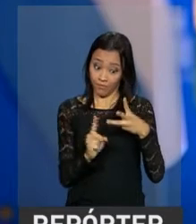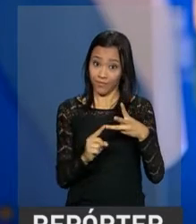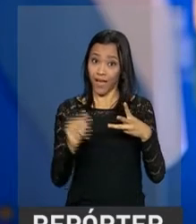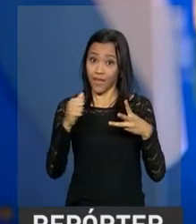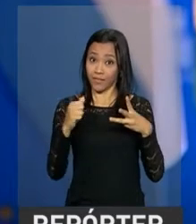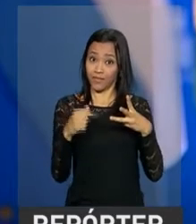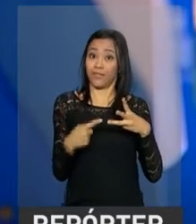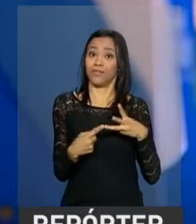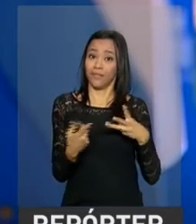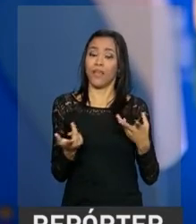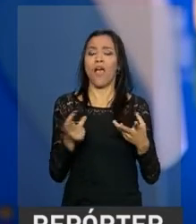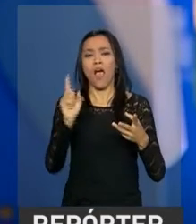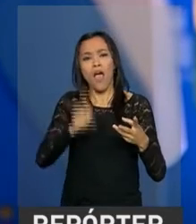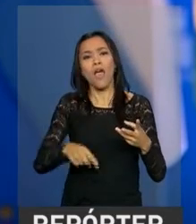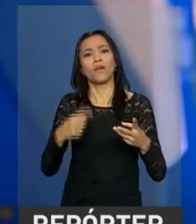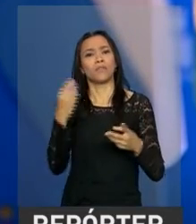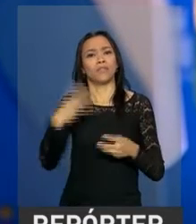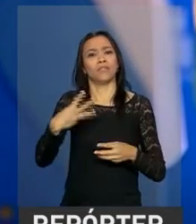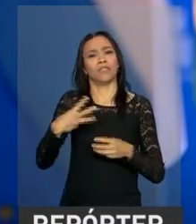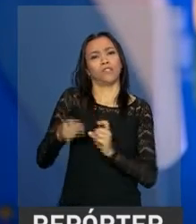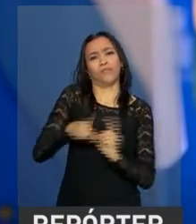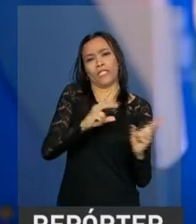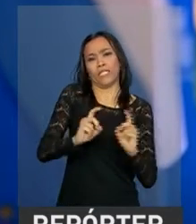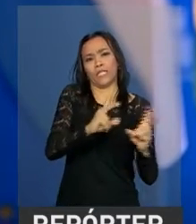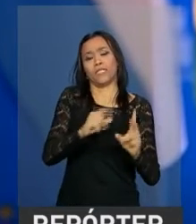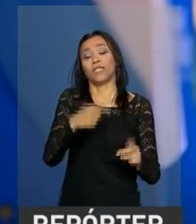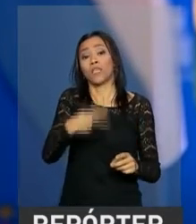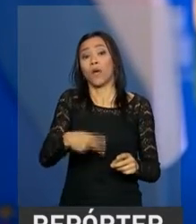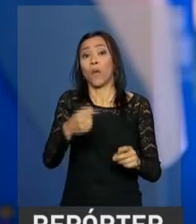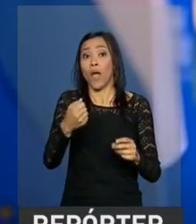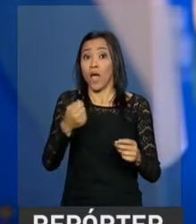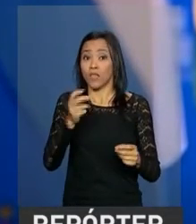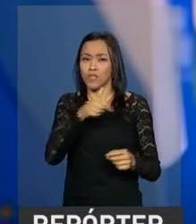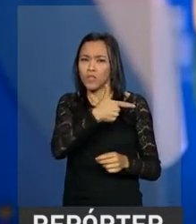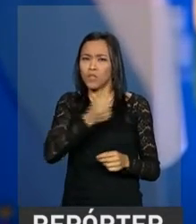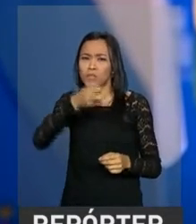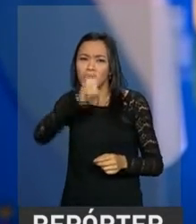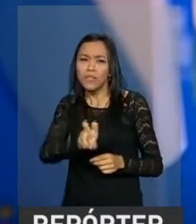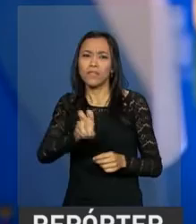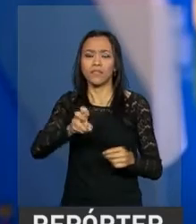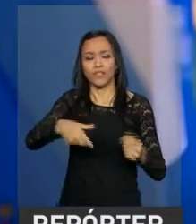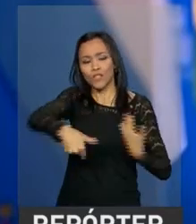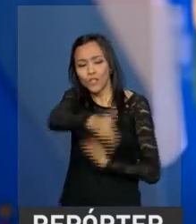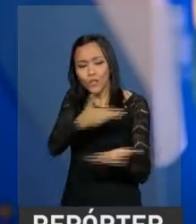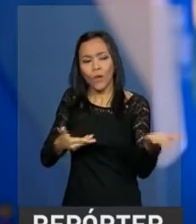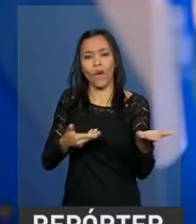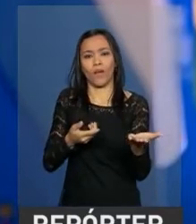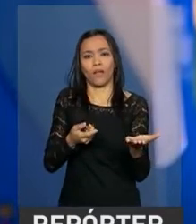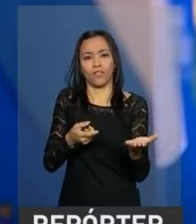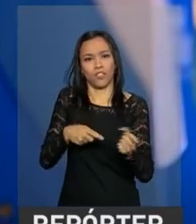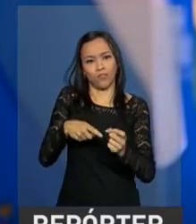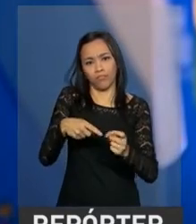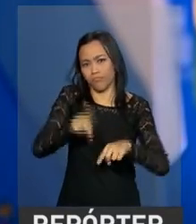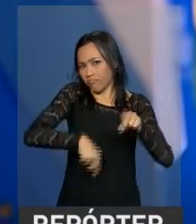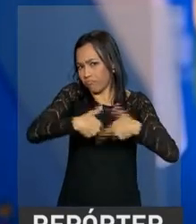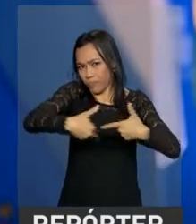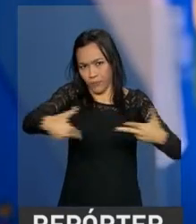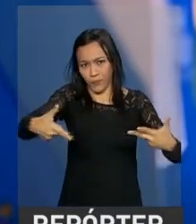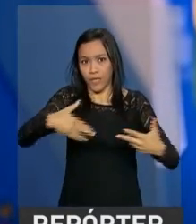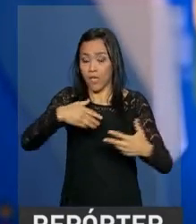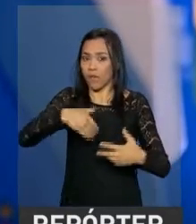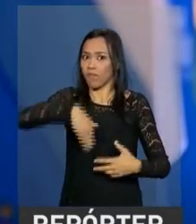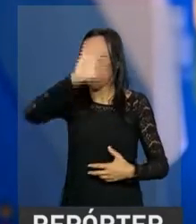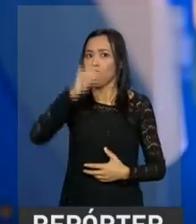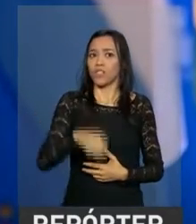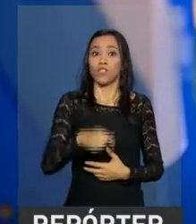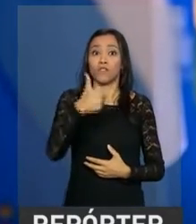principal parceiro comercial da Argentina. Em 2015, as trocas comerciais entre os vizinhos ultrapassaram os 23